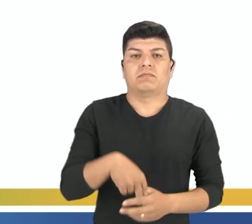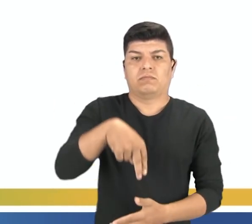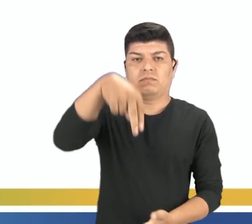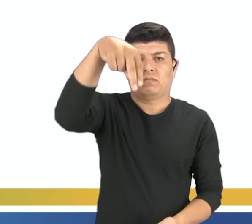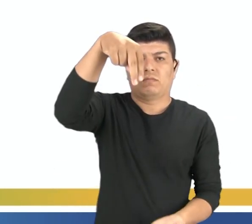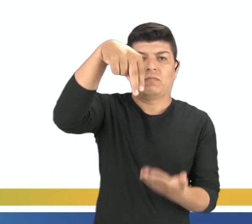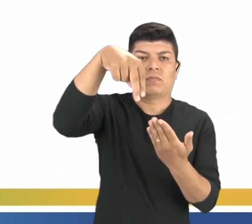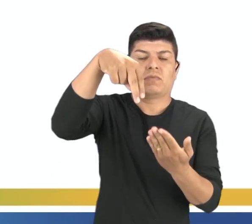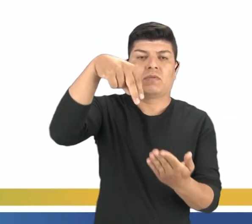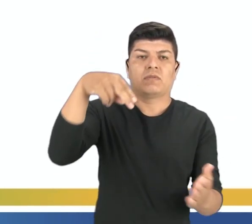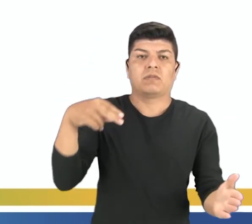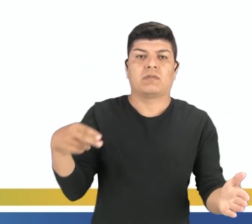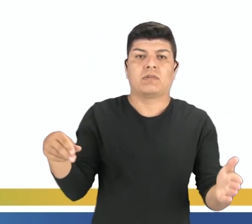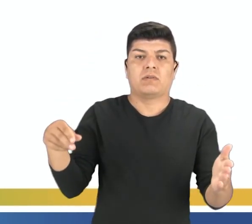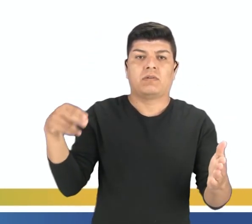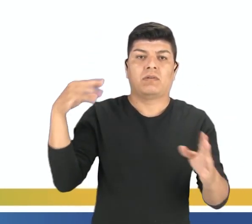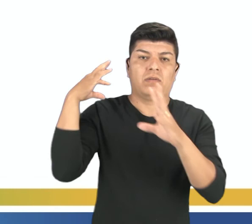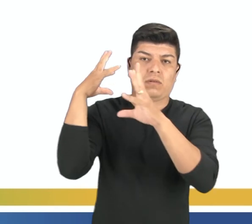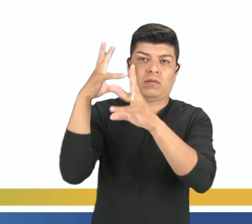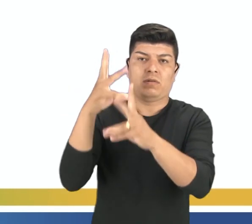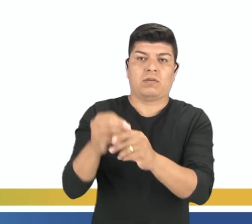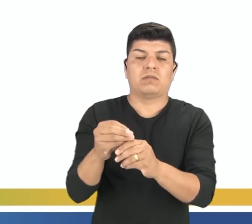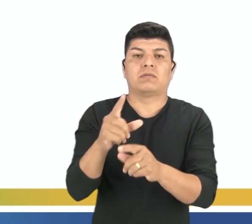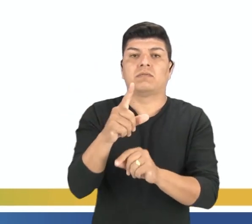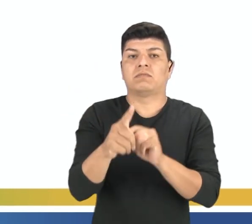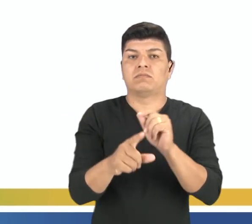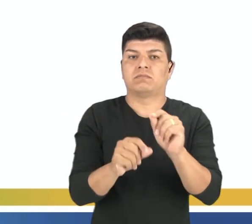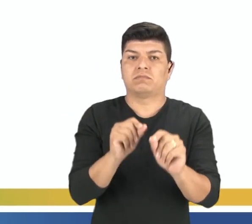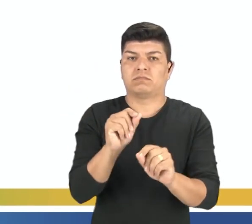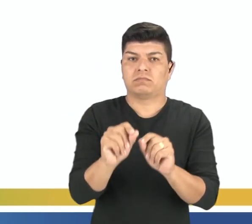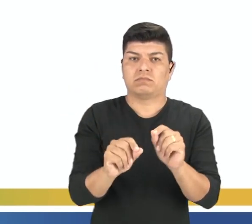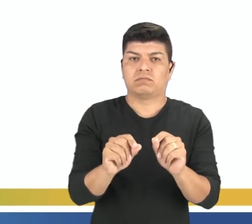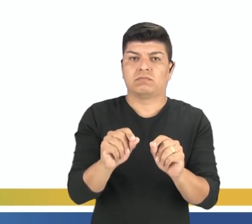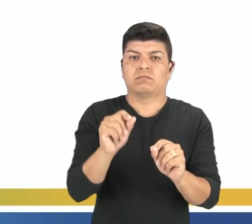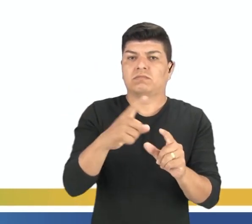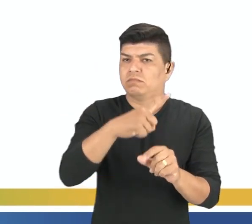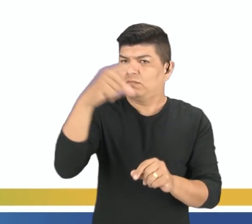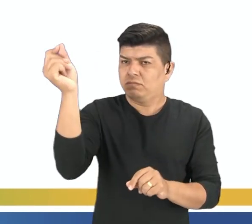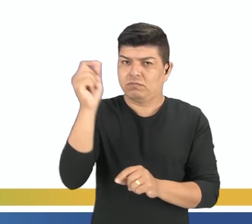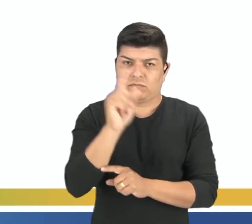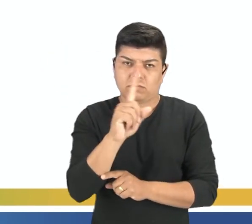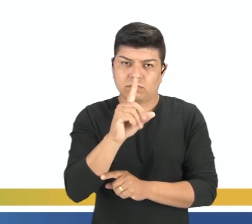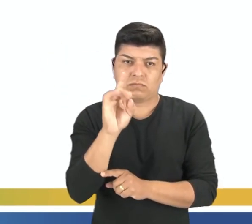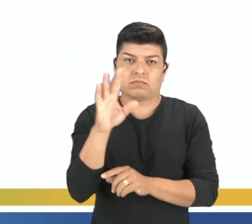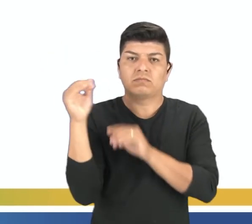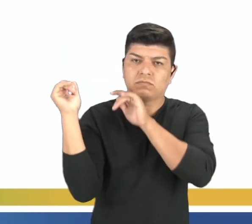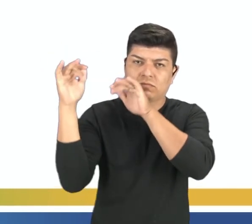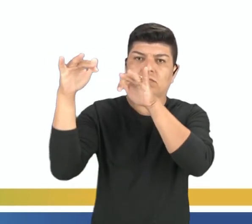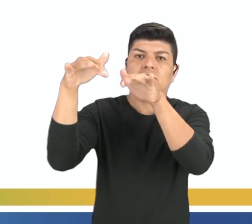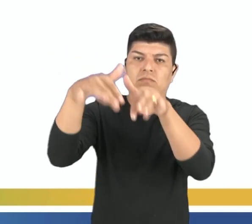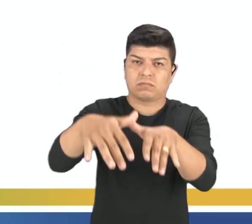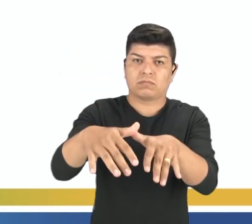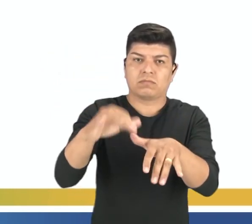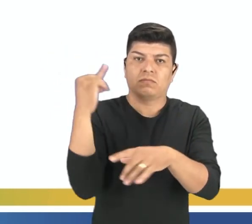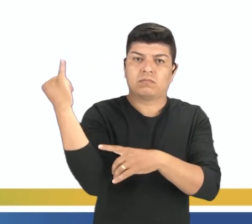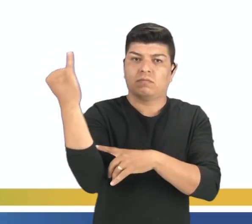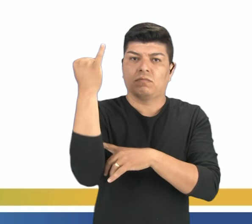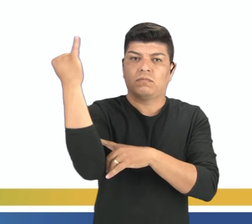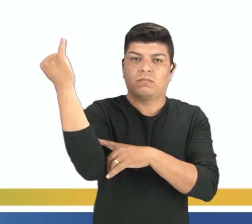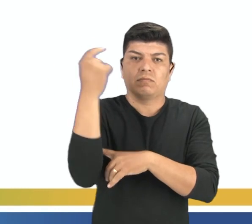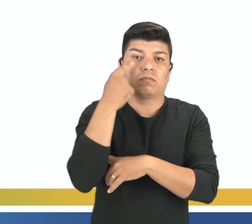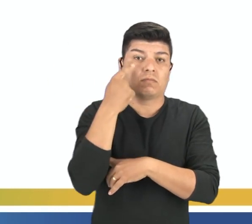norte, até o momento, ela não era em nenhum momento a região de saída, somente região de entrada. É importante que